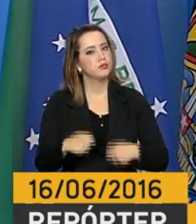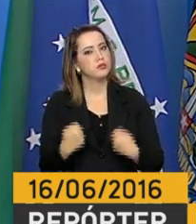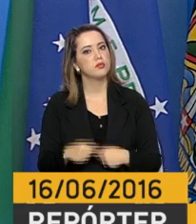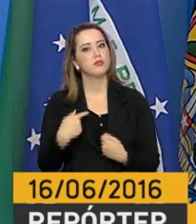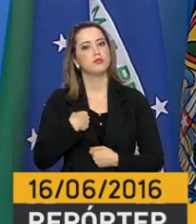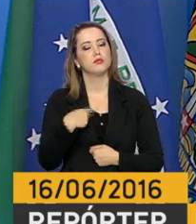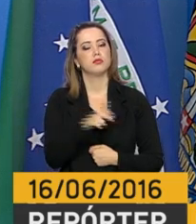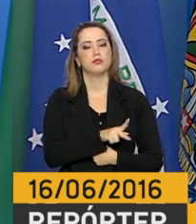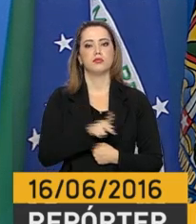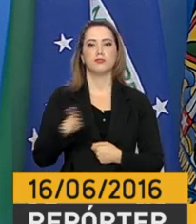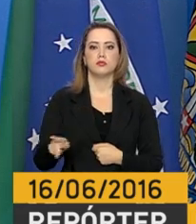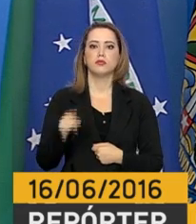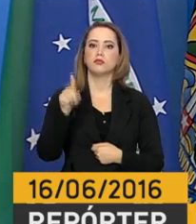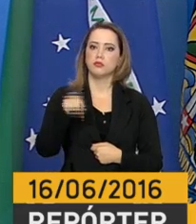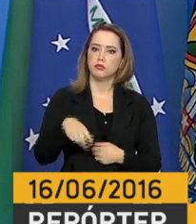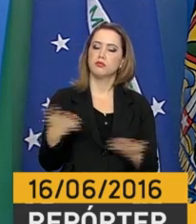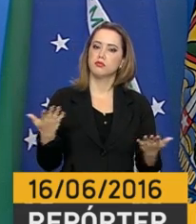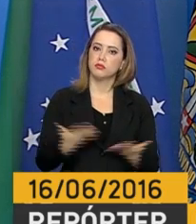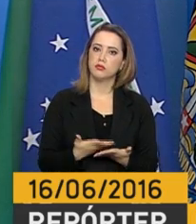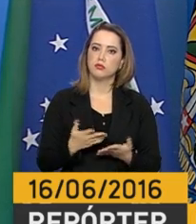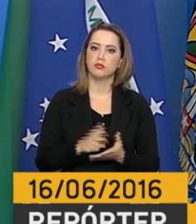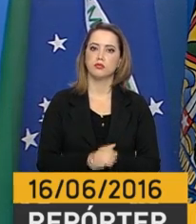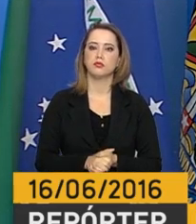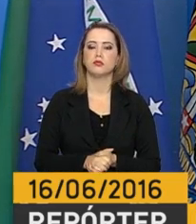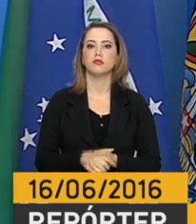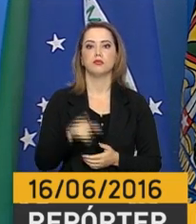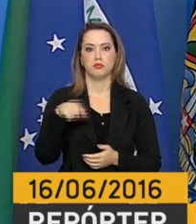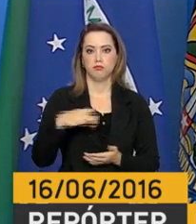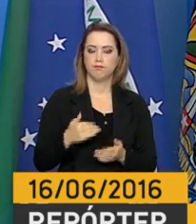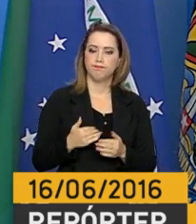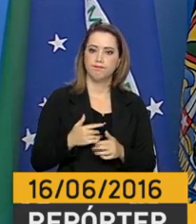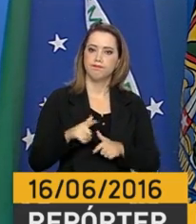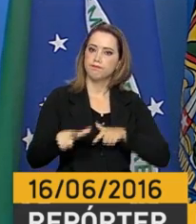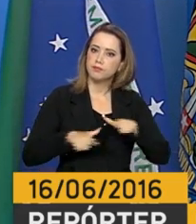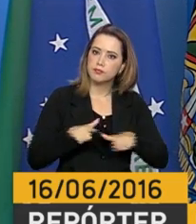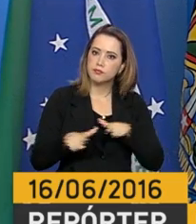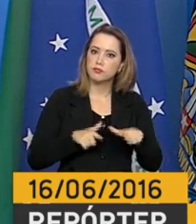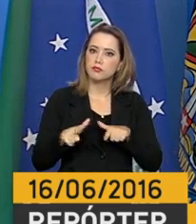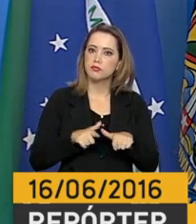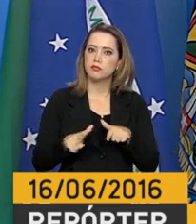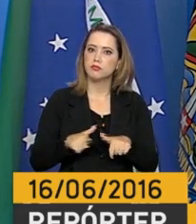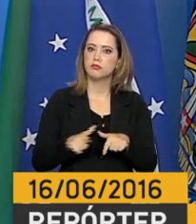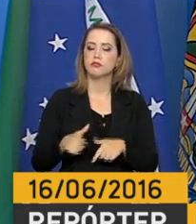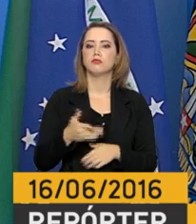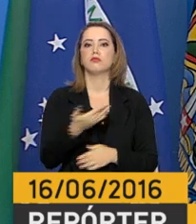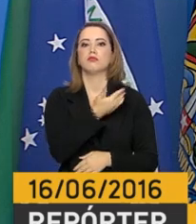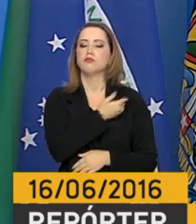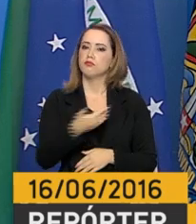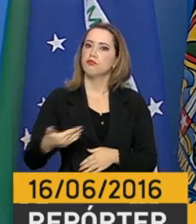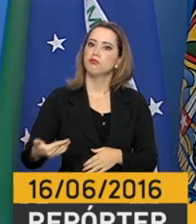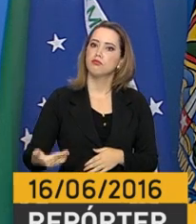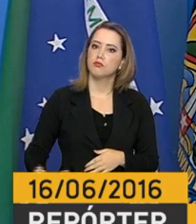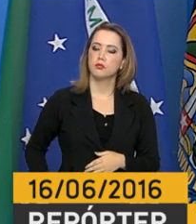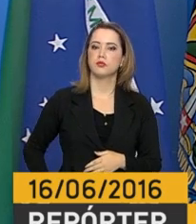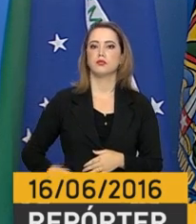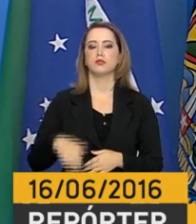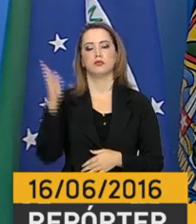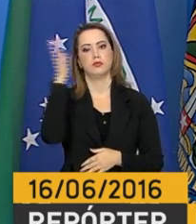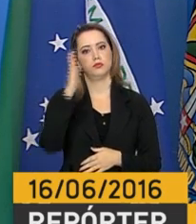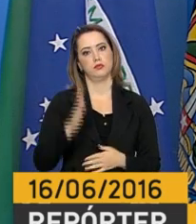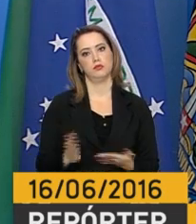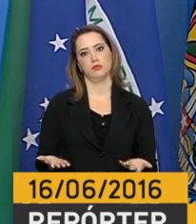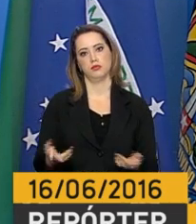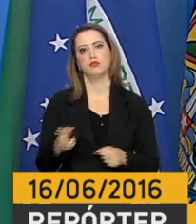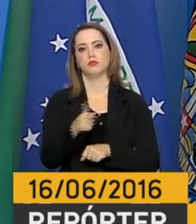alguém que neste momento conduz os destinos do país. É claro que uma